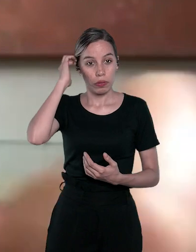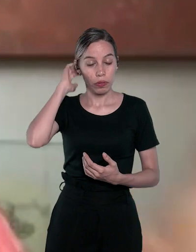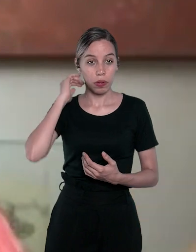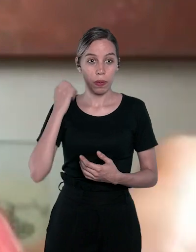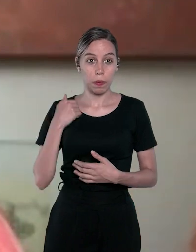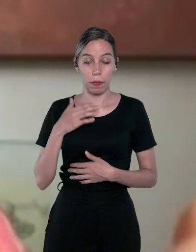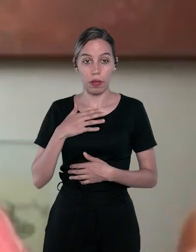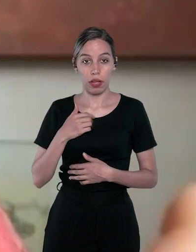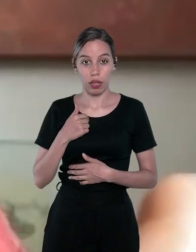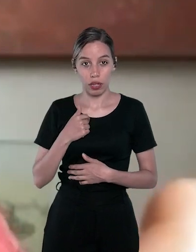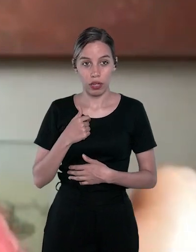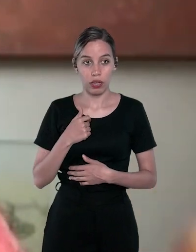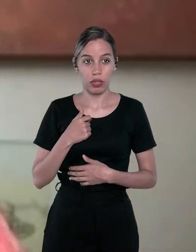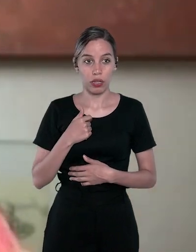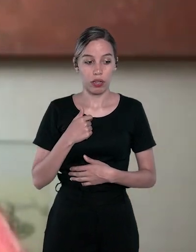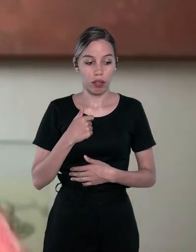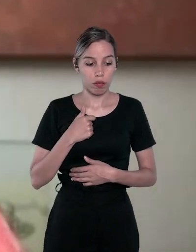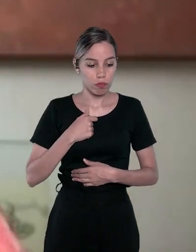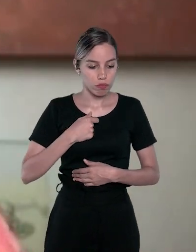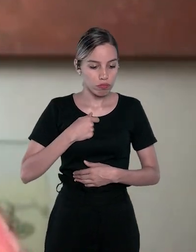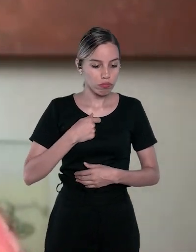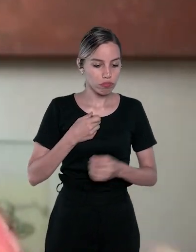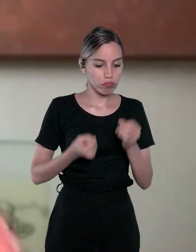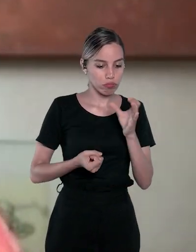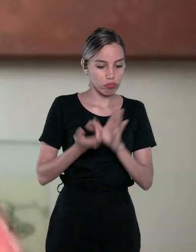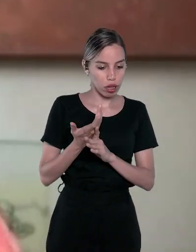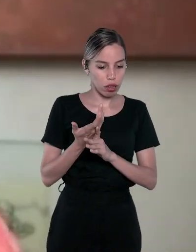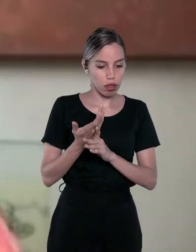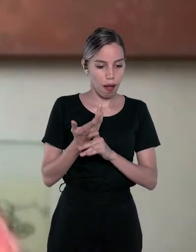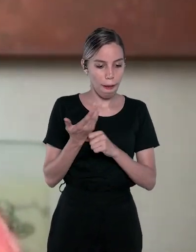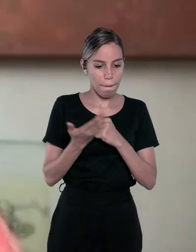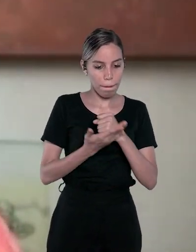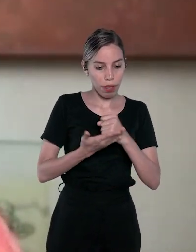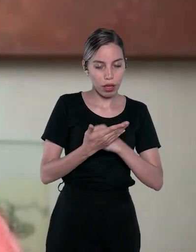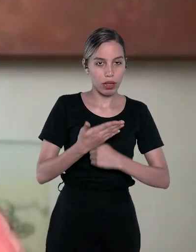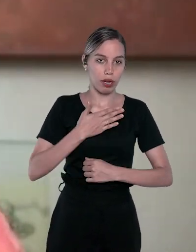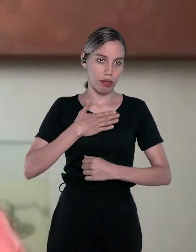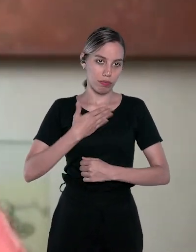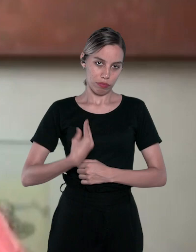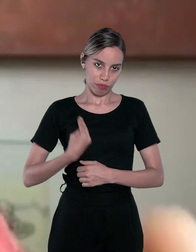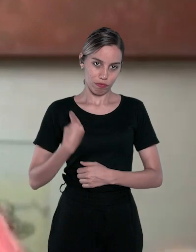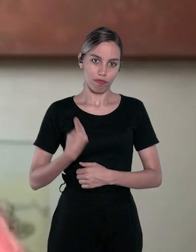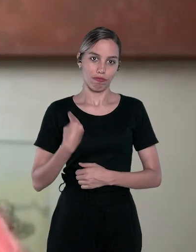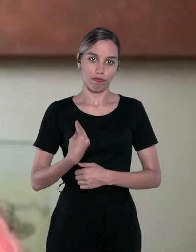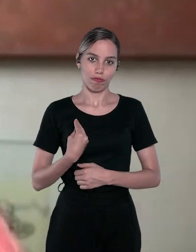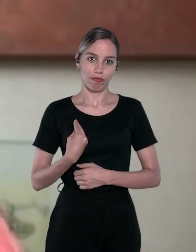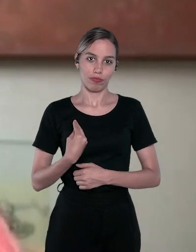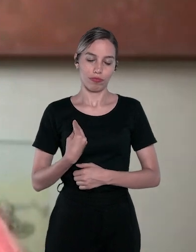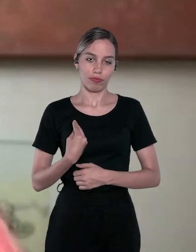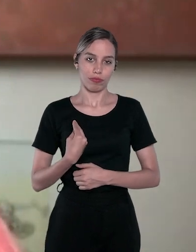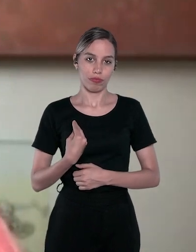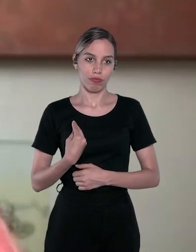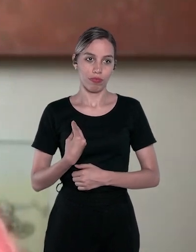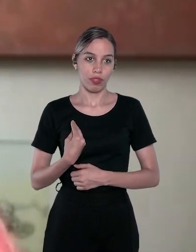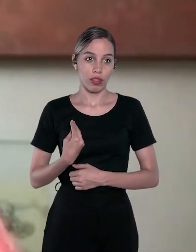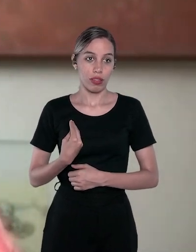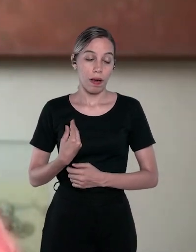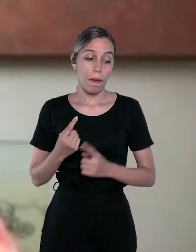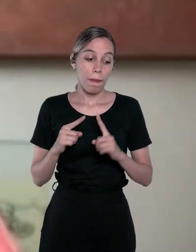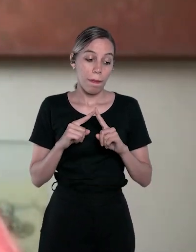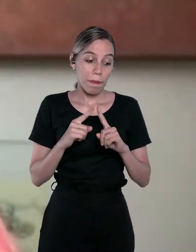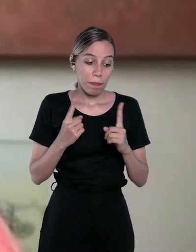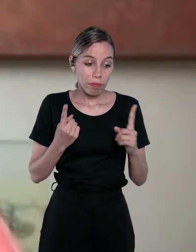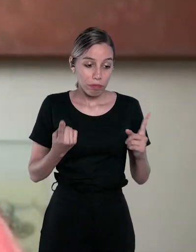digamos, o fundo da minha formação da personalidade. Agora, infelizmente, a minha terra